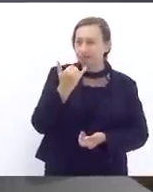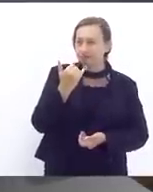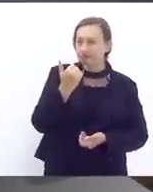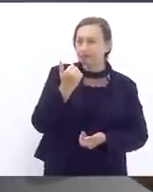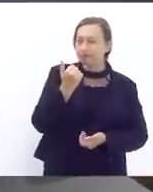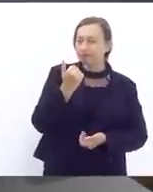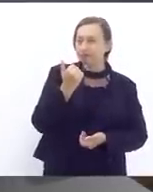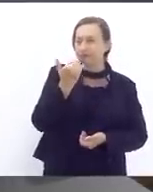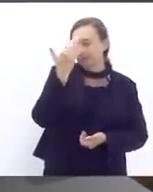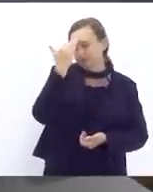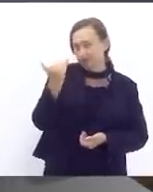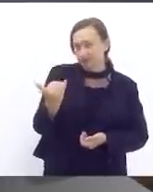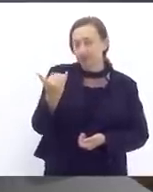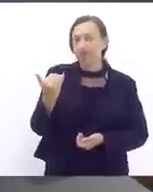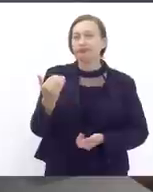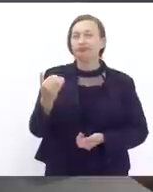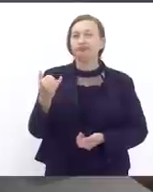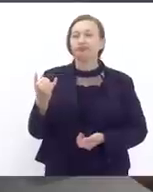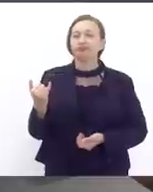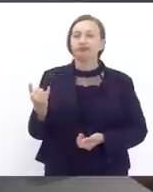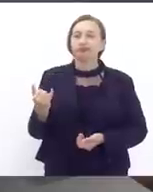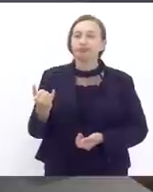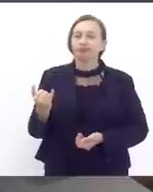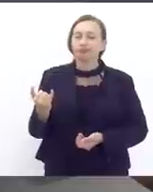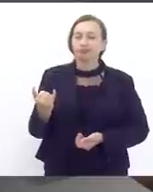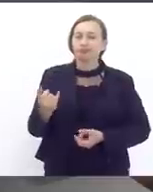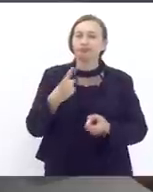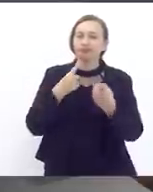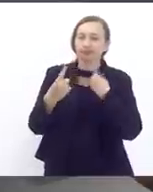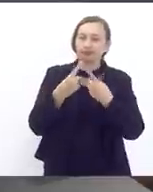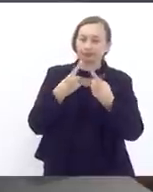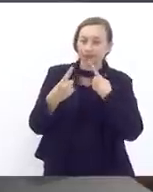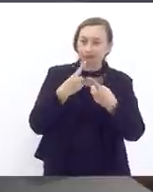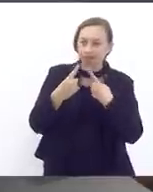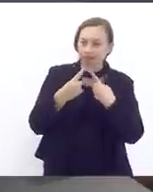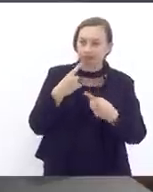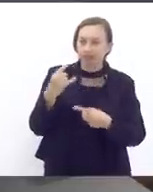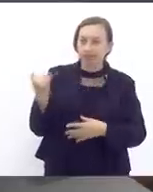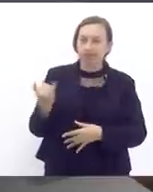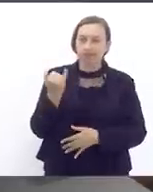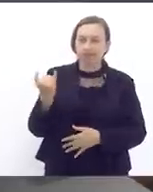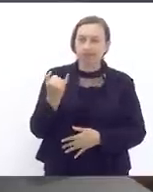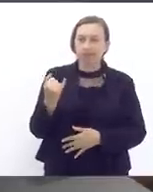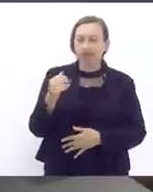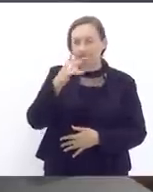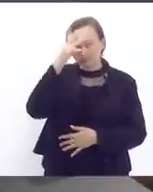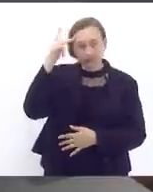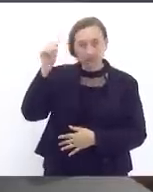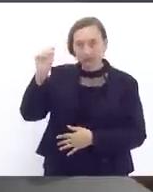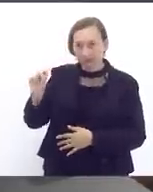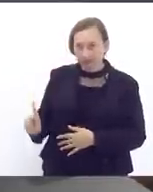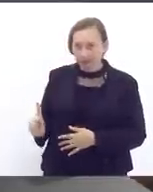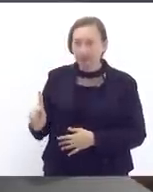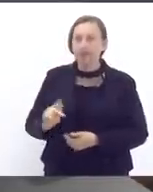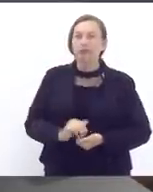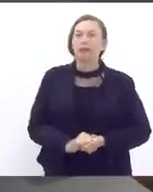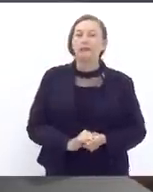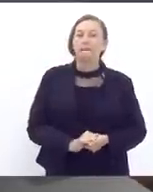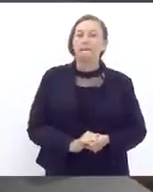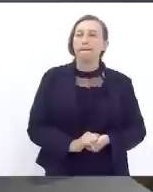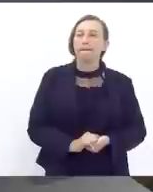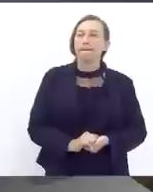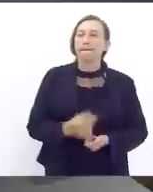agradeço tá importante se discutir as nossas pensionistas né e